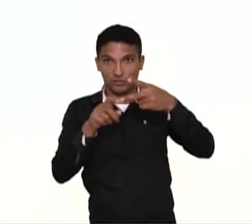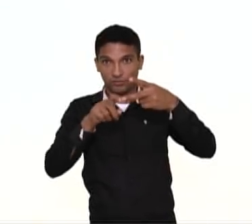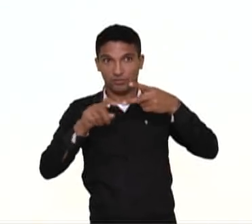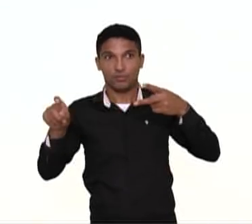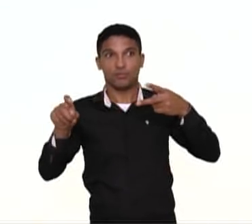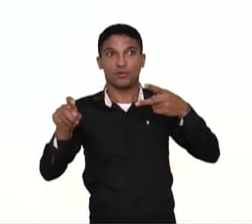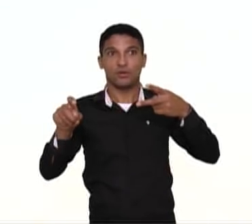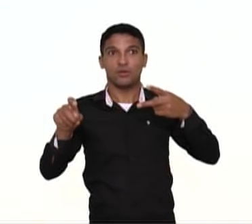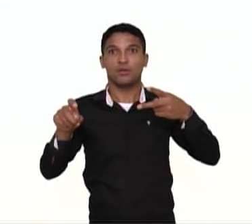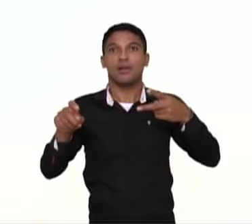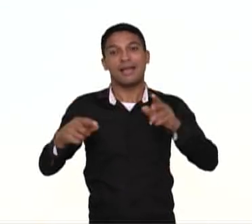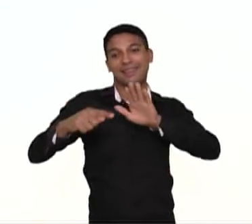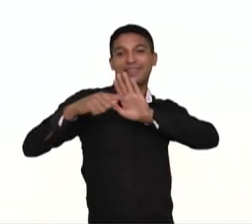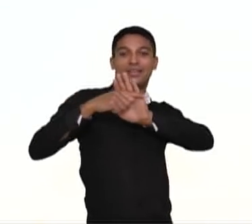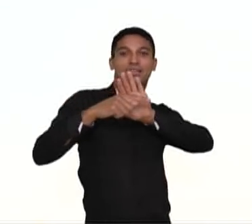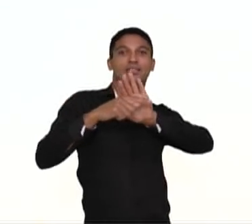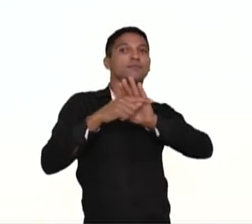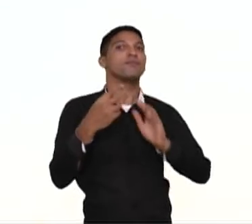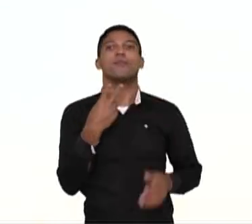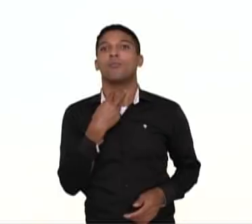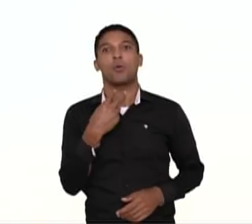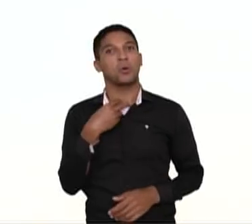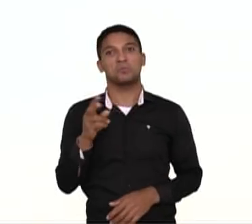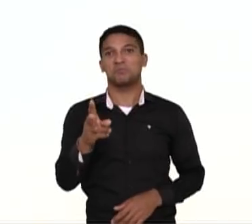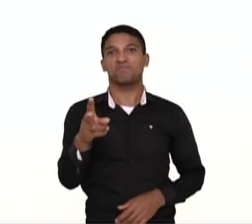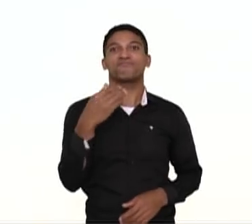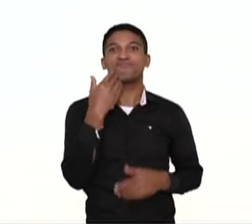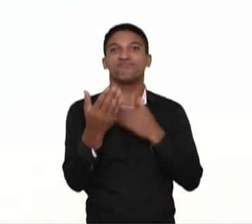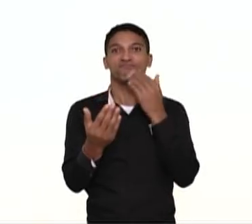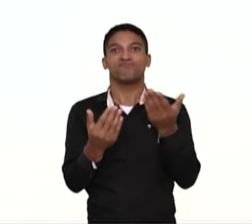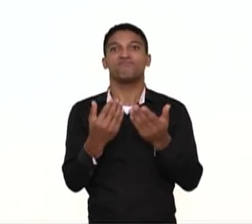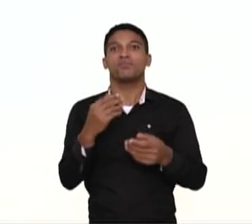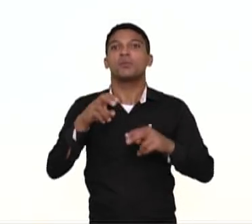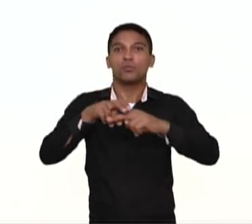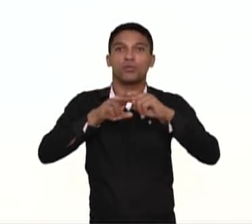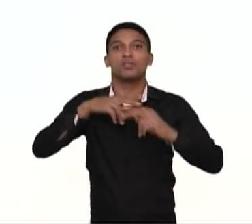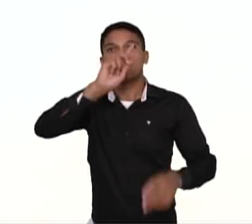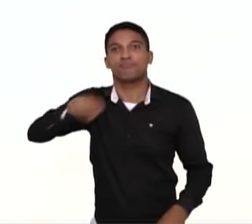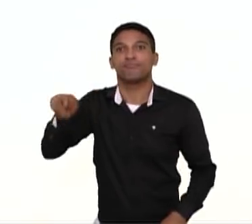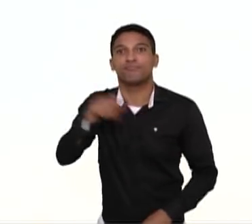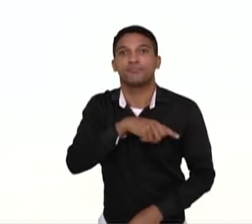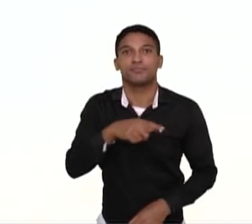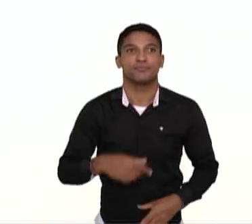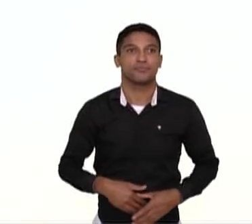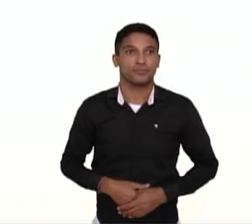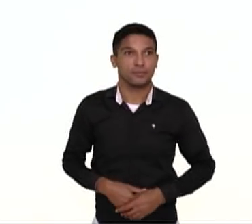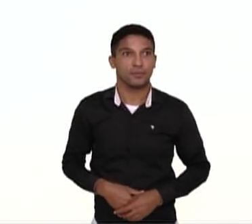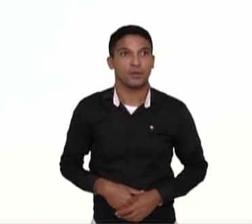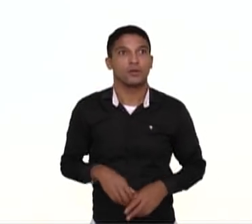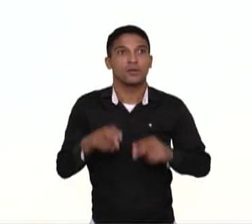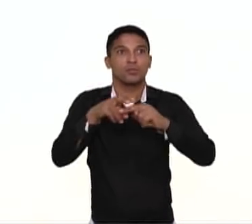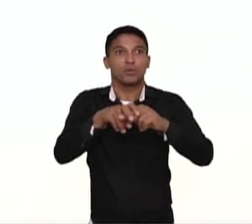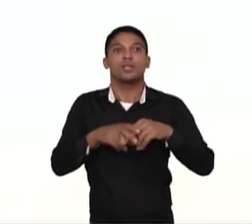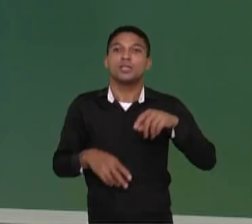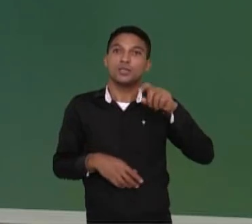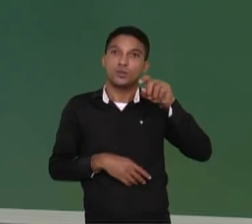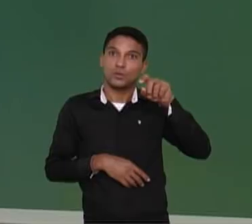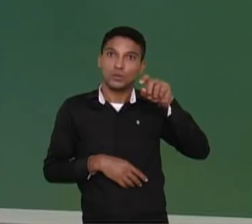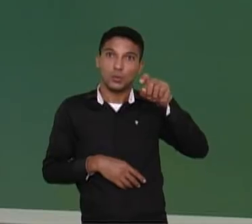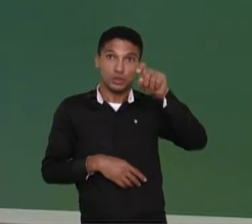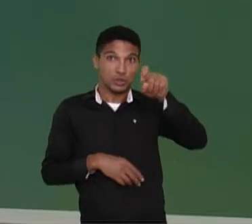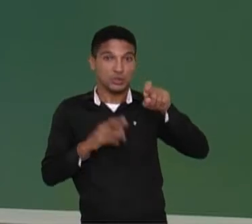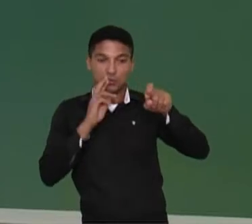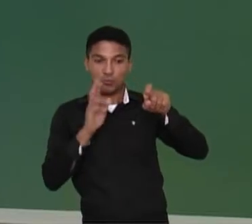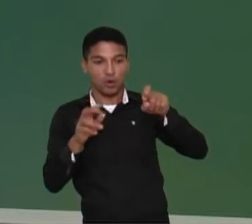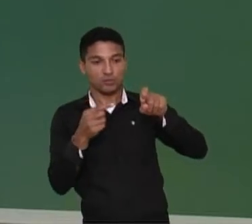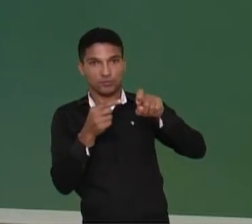x2. E aí, o x vale quanto? Alternativa A, menos 1